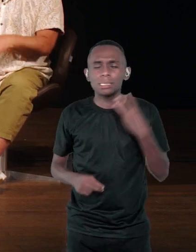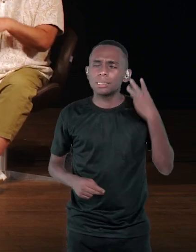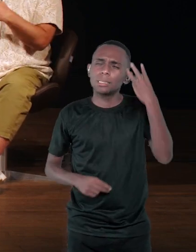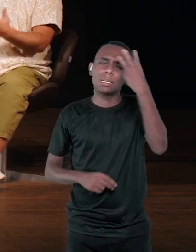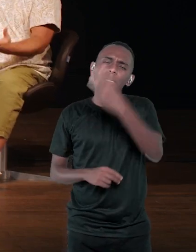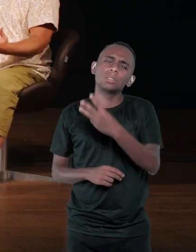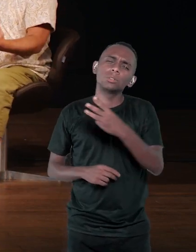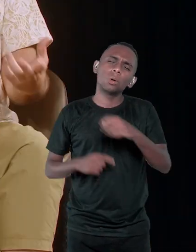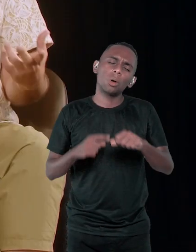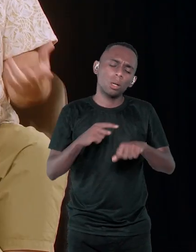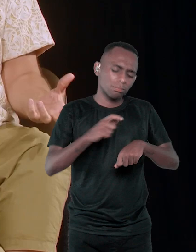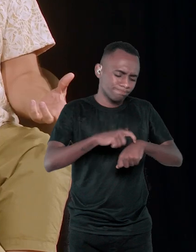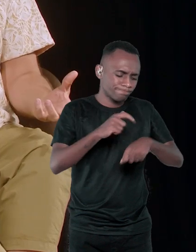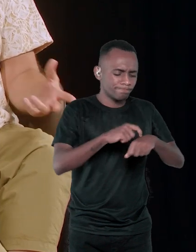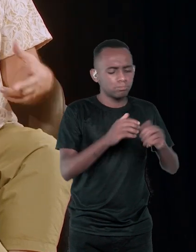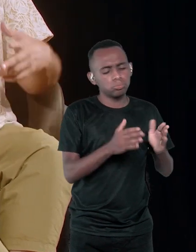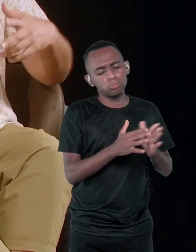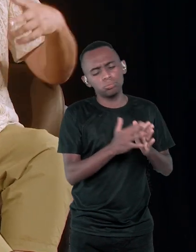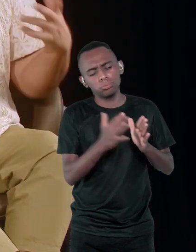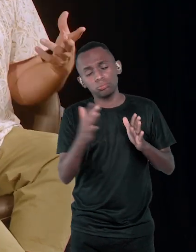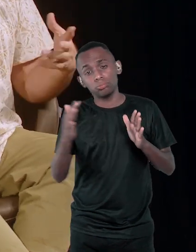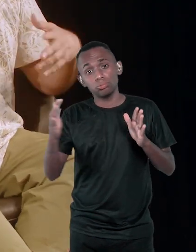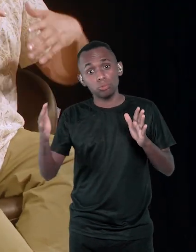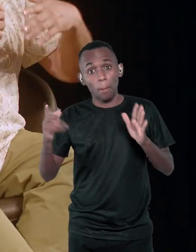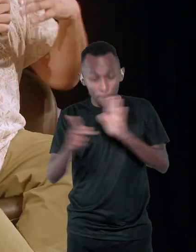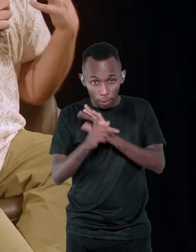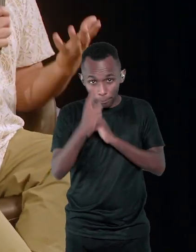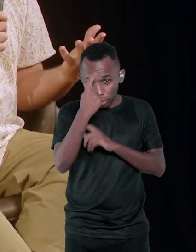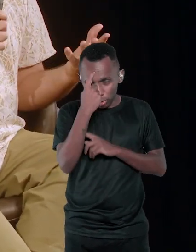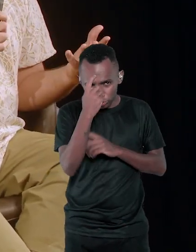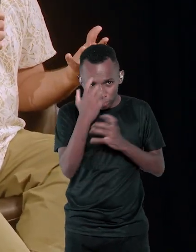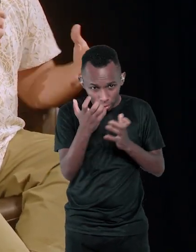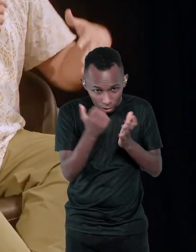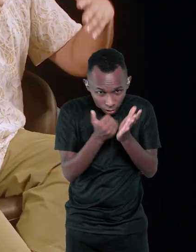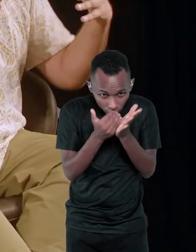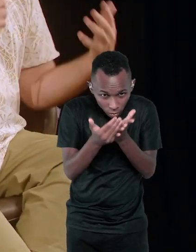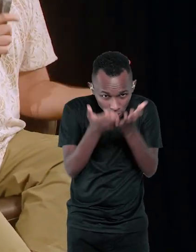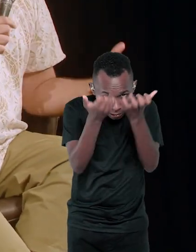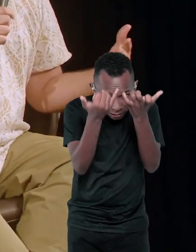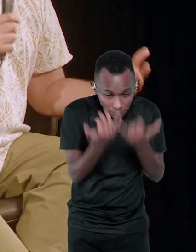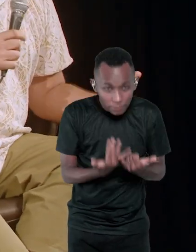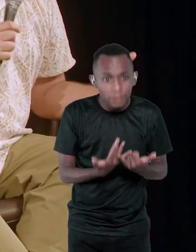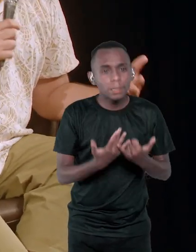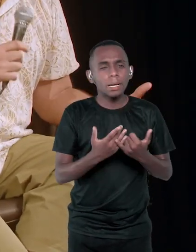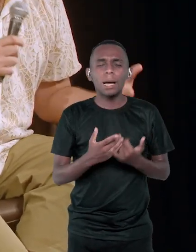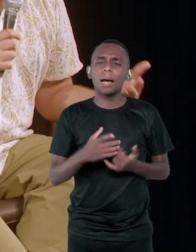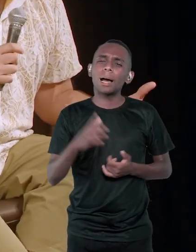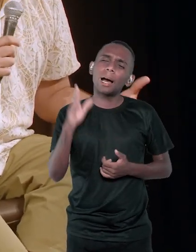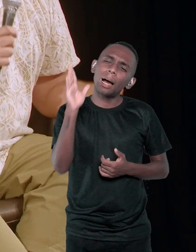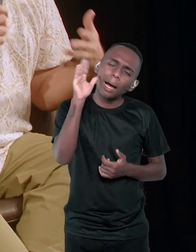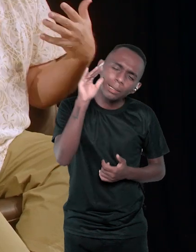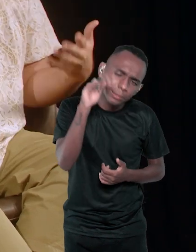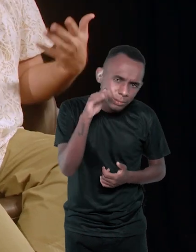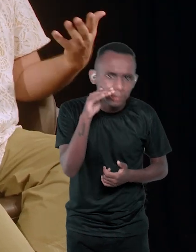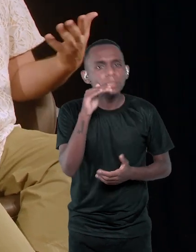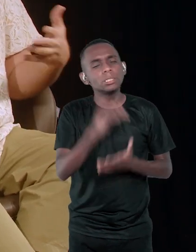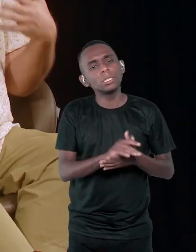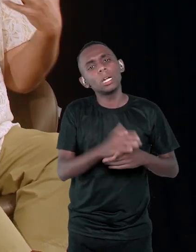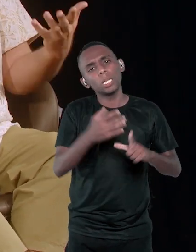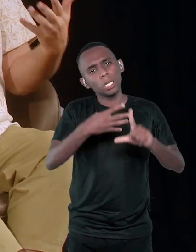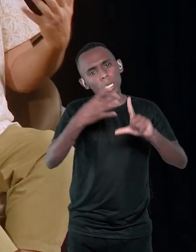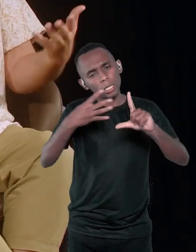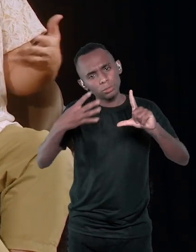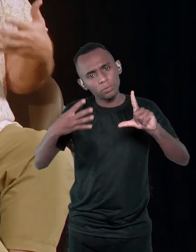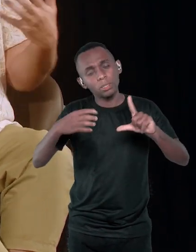É um filme mais alucinado indiano. Você quer uma introdução a Bollywood? Assista RRR e, se